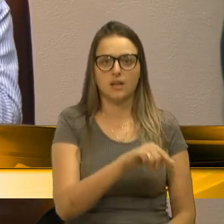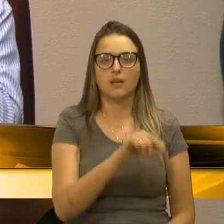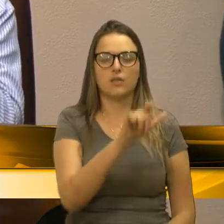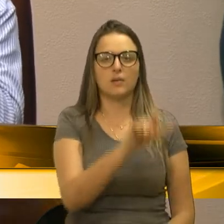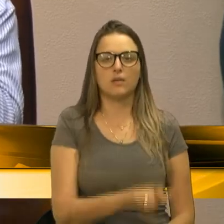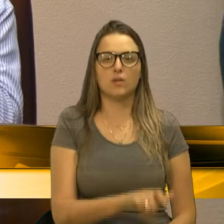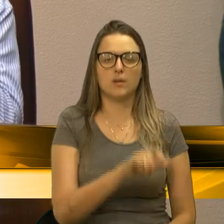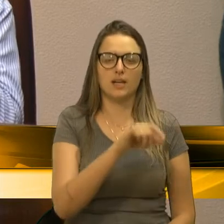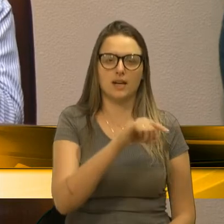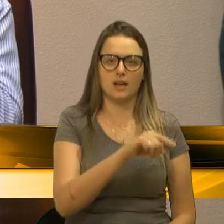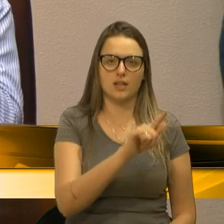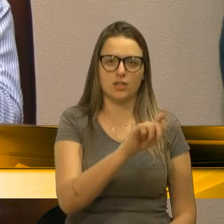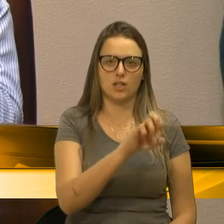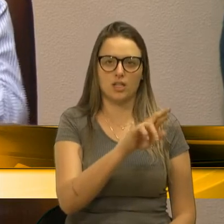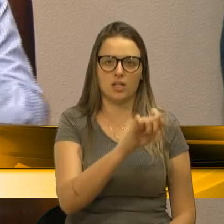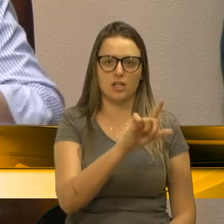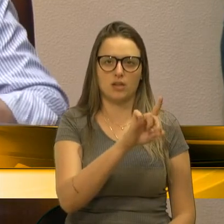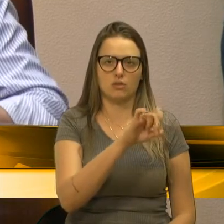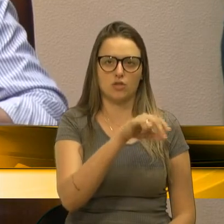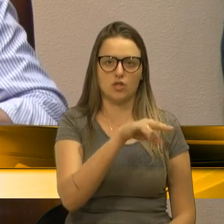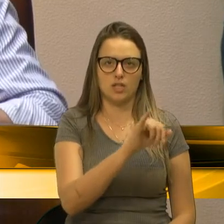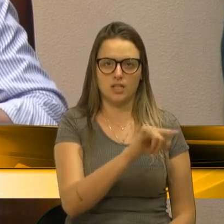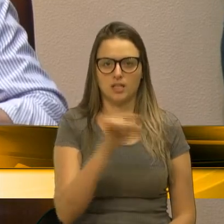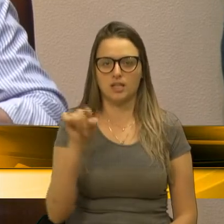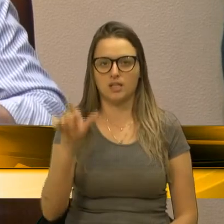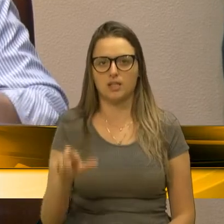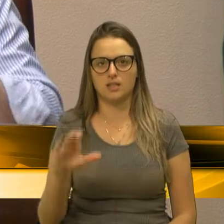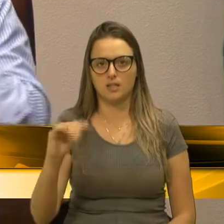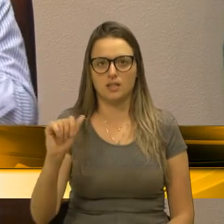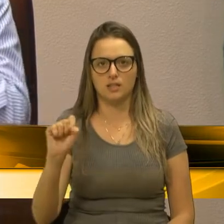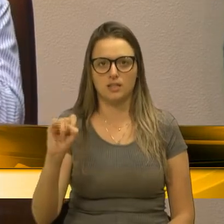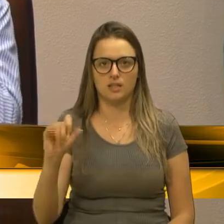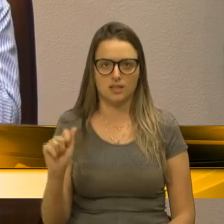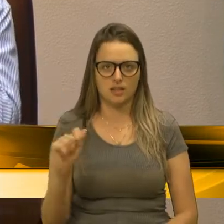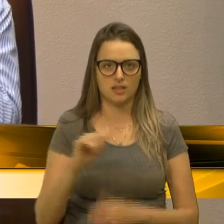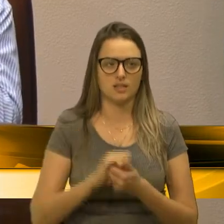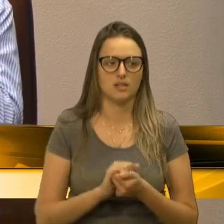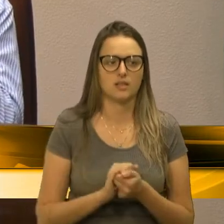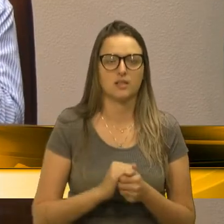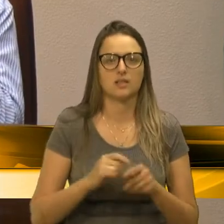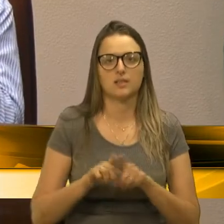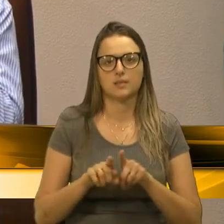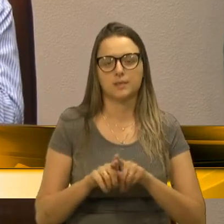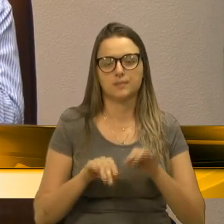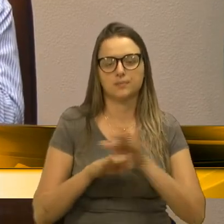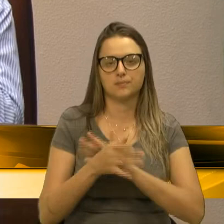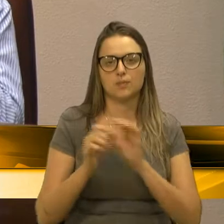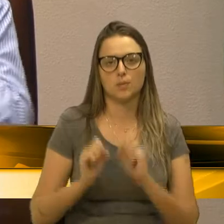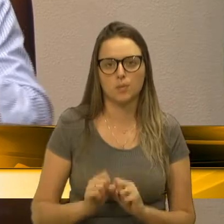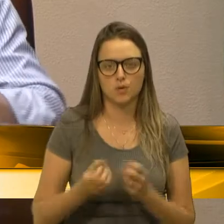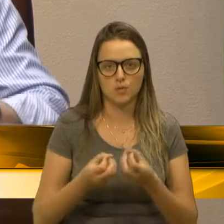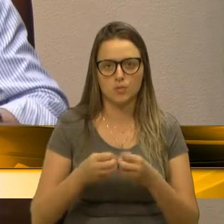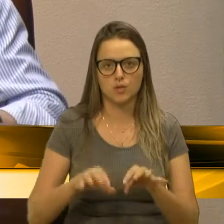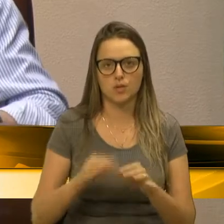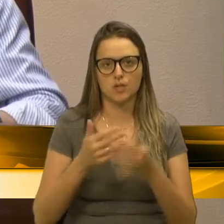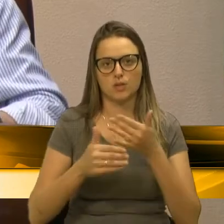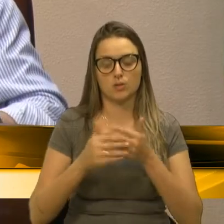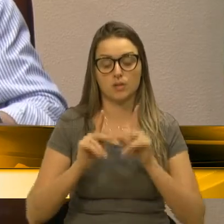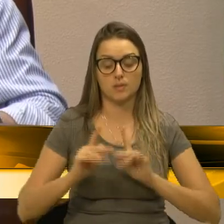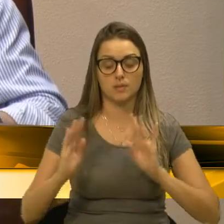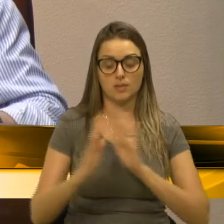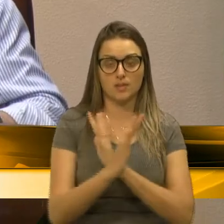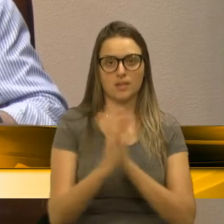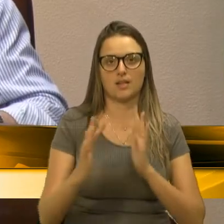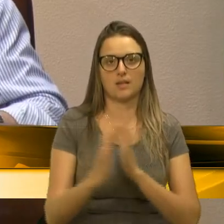que, como eu disse, não teríamos uma praça para receber eventos, ela estaria, inclusive, apta a causar danos às pessoas que circulassem ali.